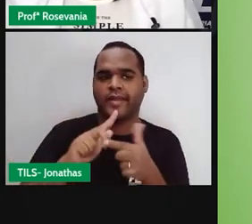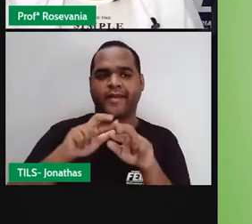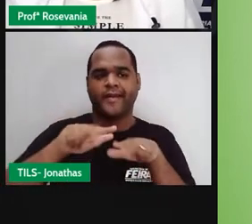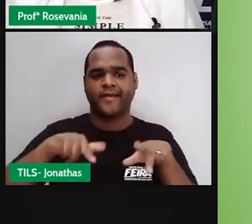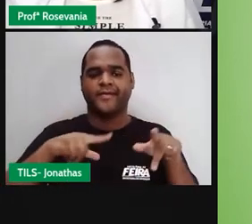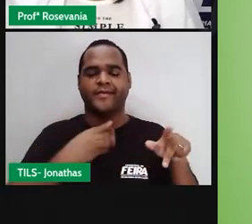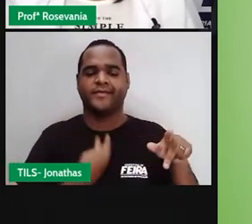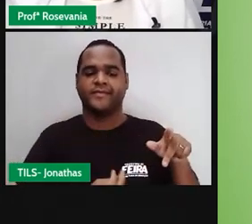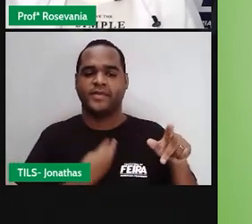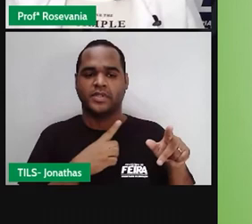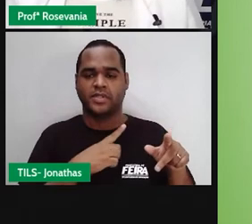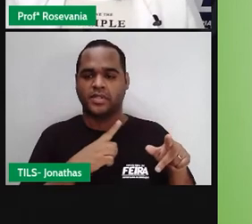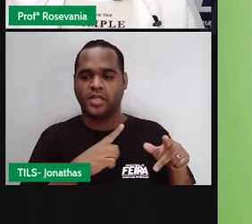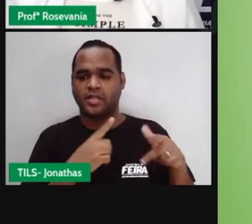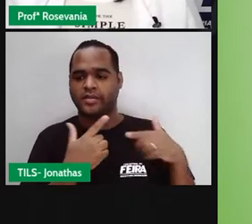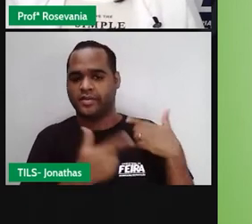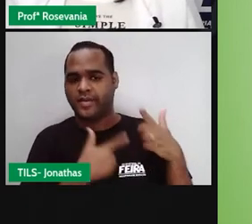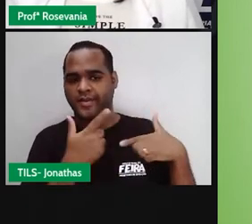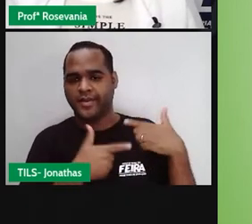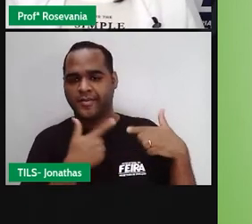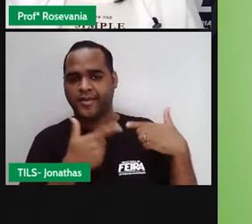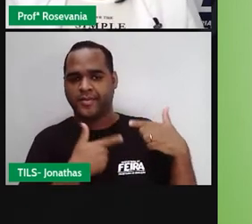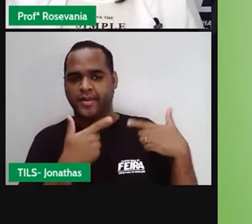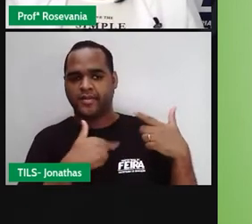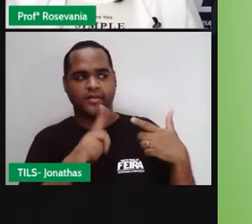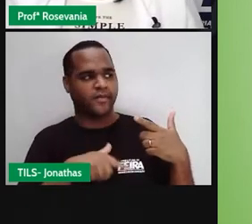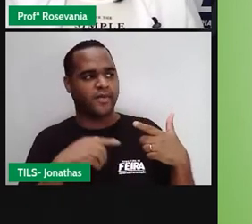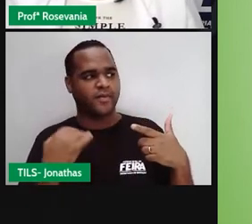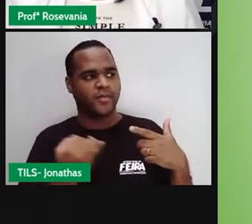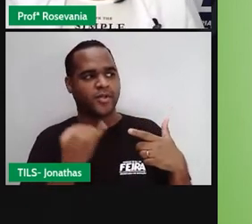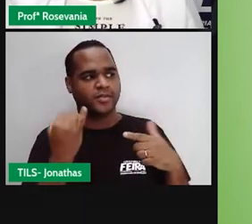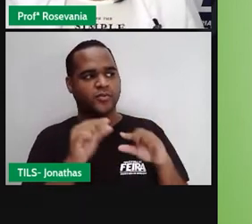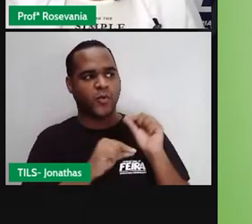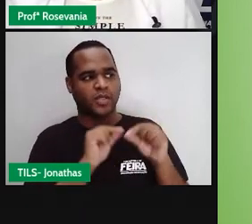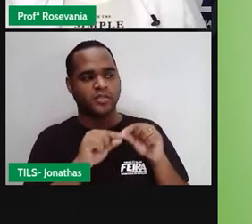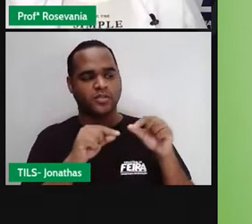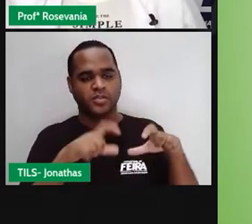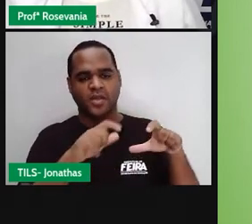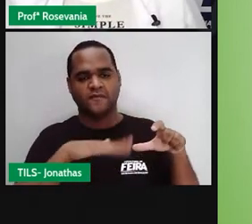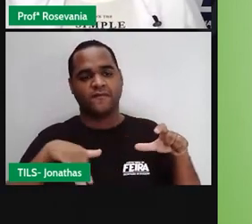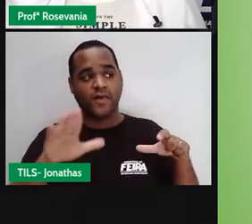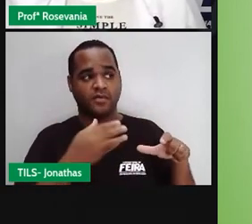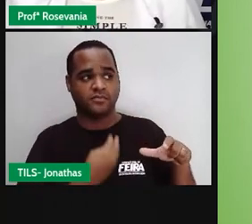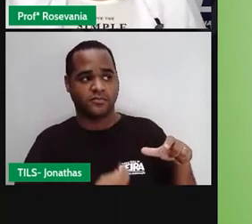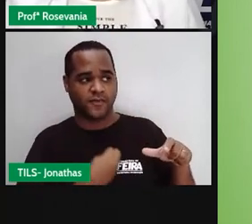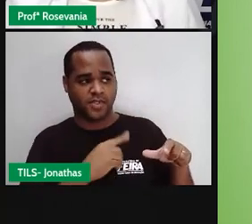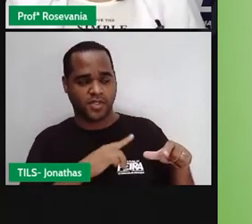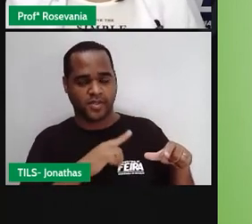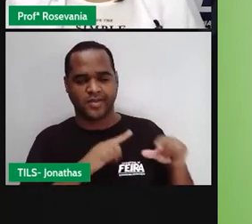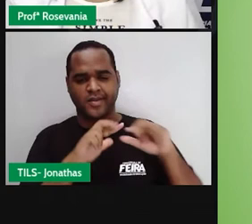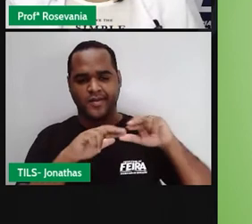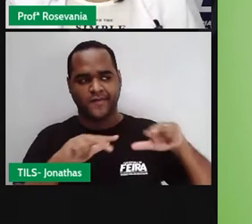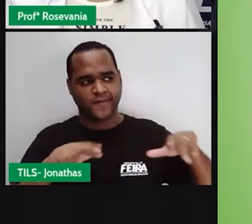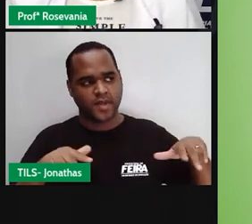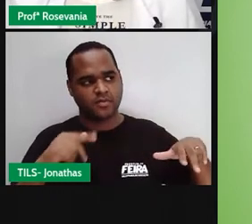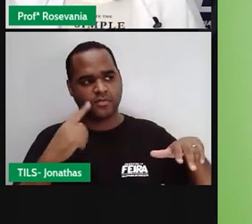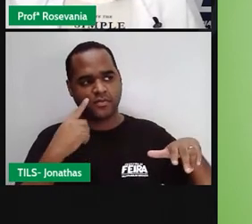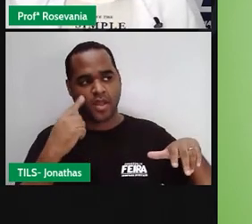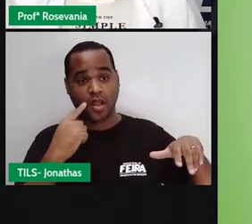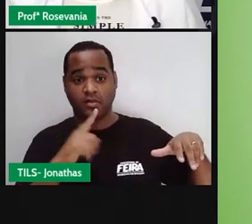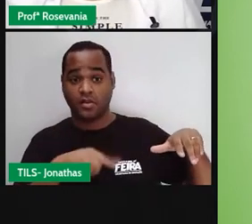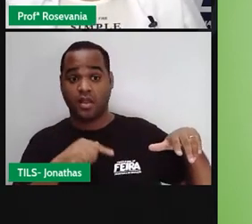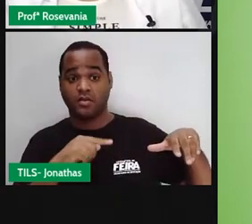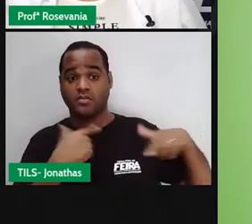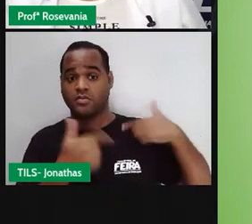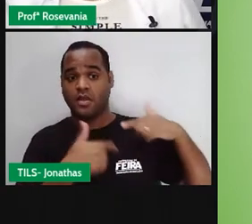para trabalhar nessa indústria, fato que favoreceu também as atividades terciárias, que você sabe que onde tem uma indústria instalada, e